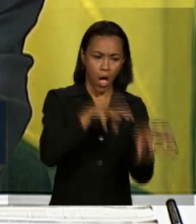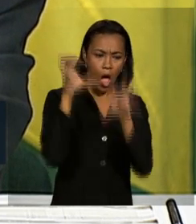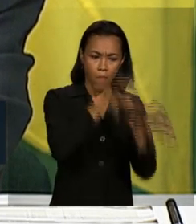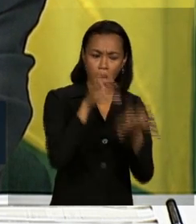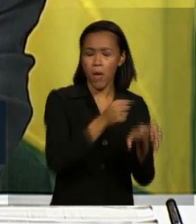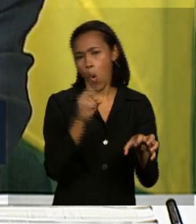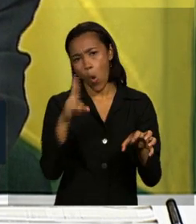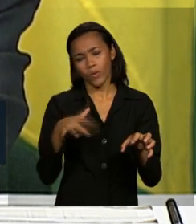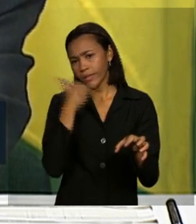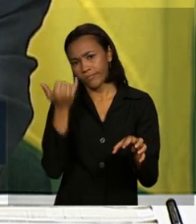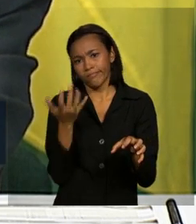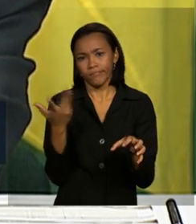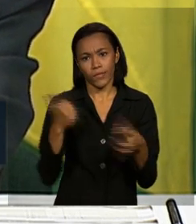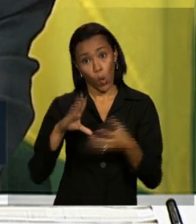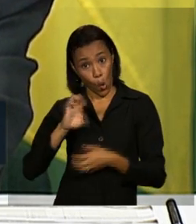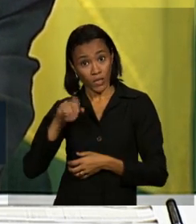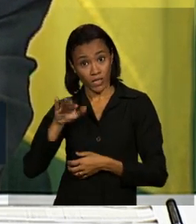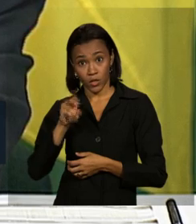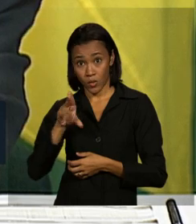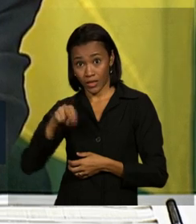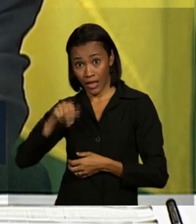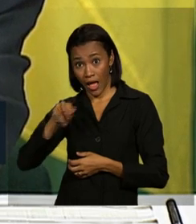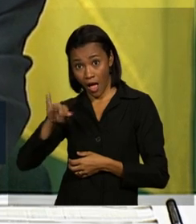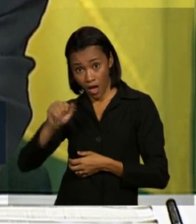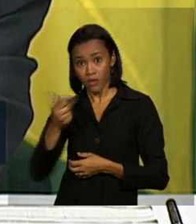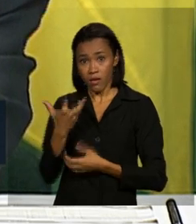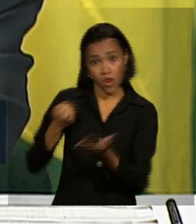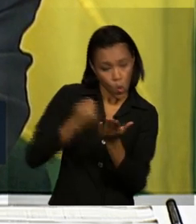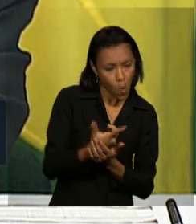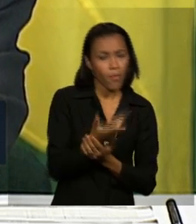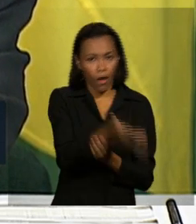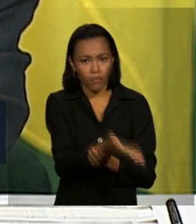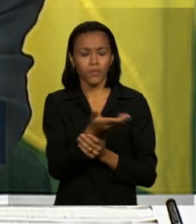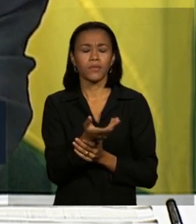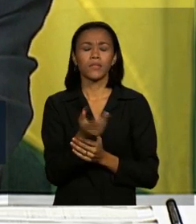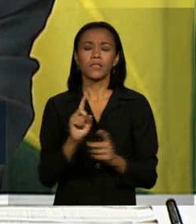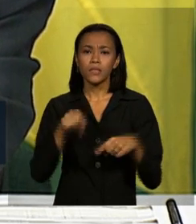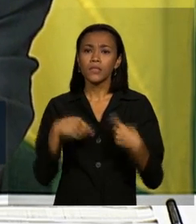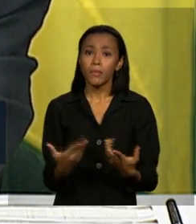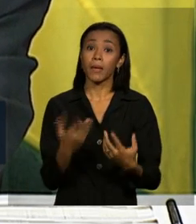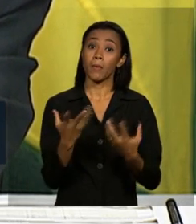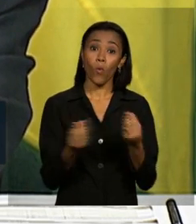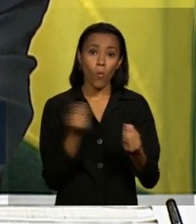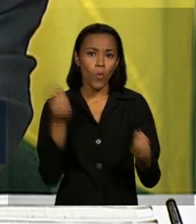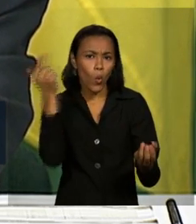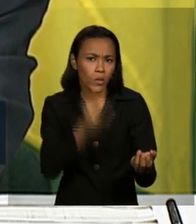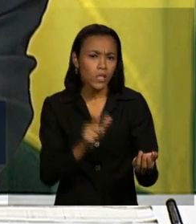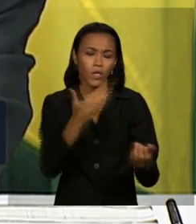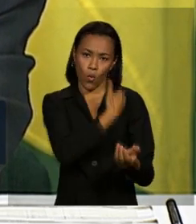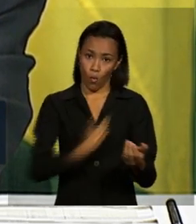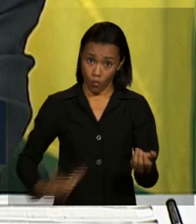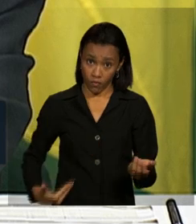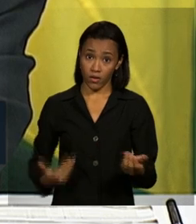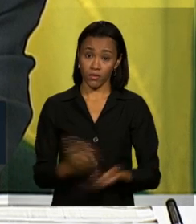Independentes ou mesmo a concessionárias que queiram comprar parte da capacidade então para fins da aquisição dessa capacidade o o governo